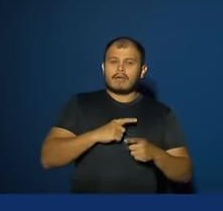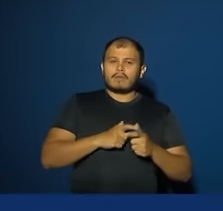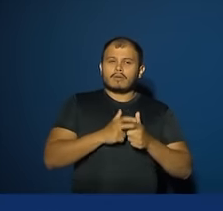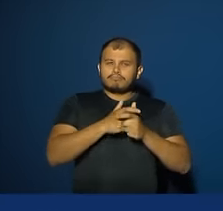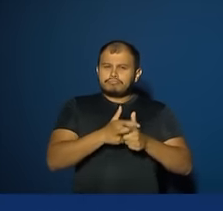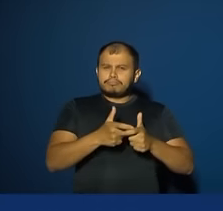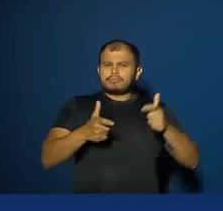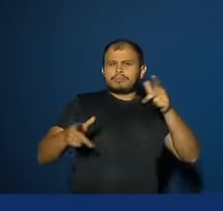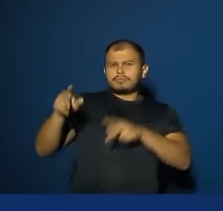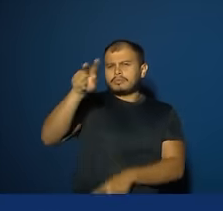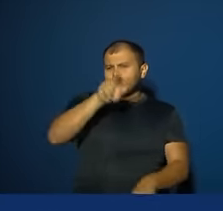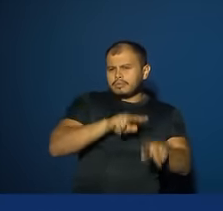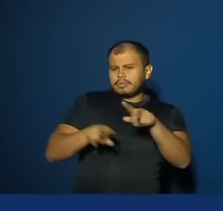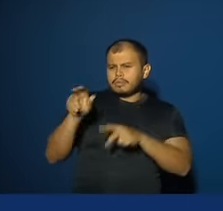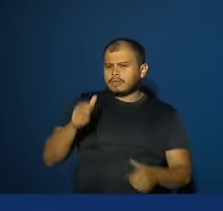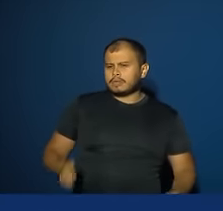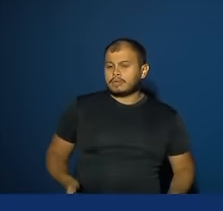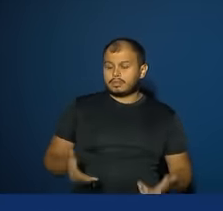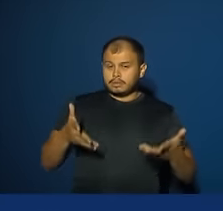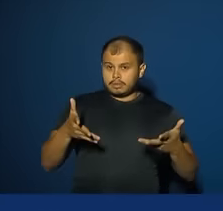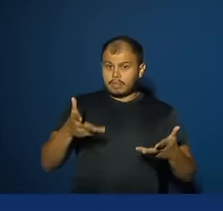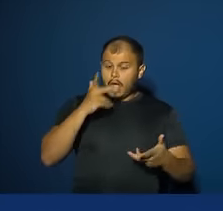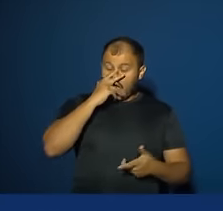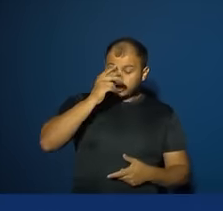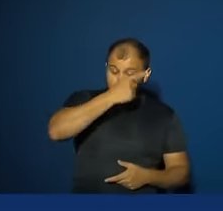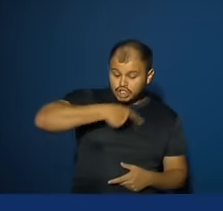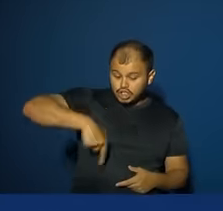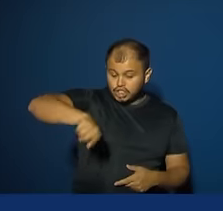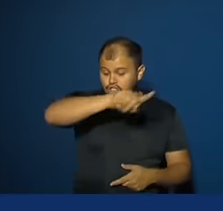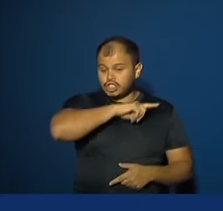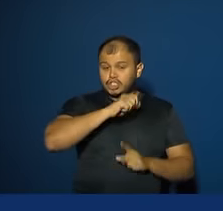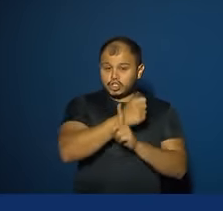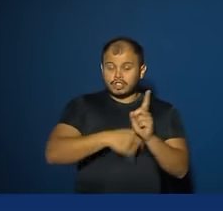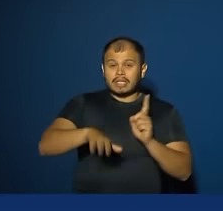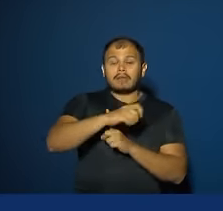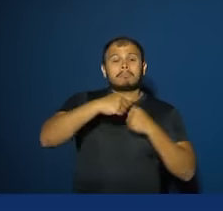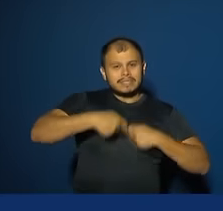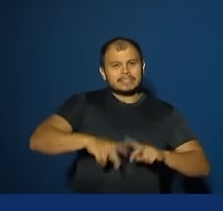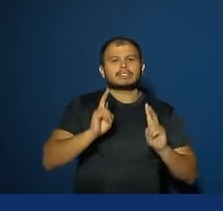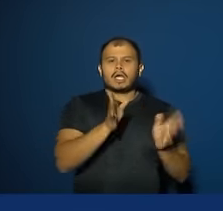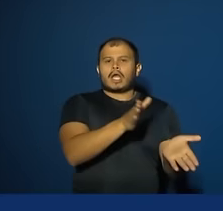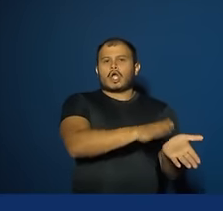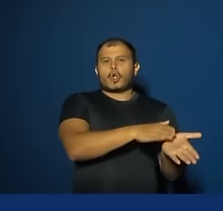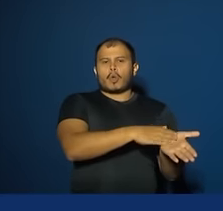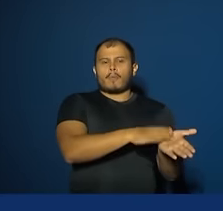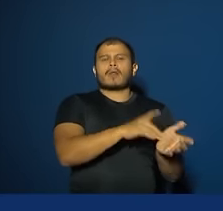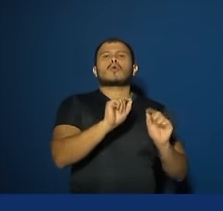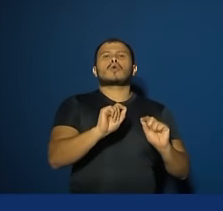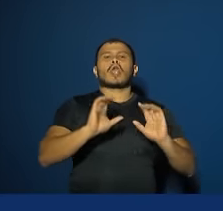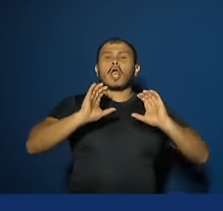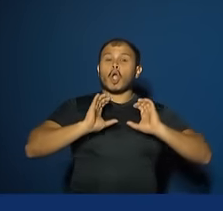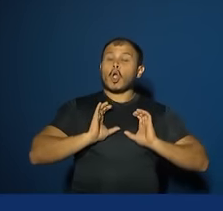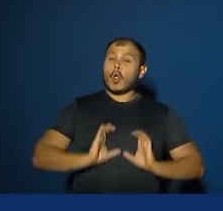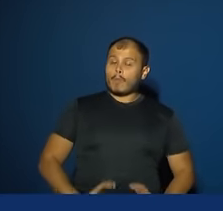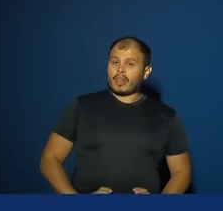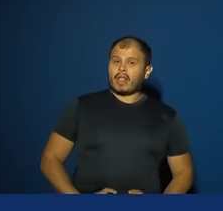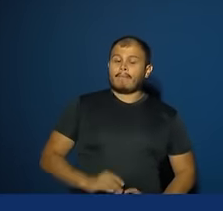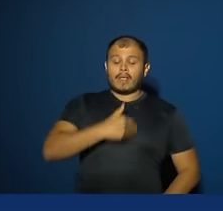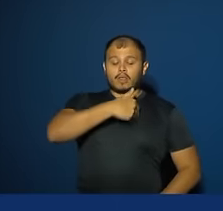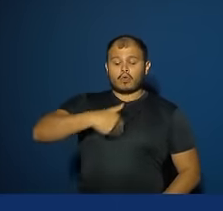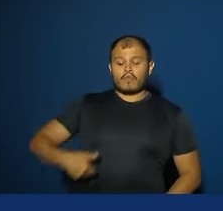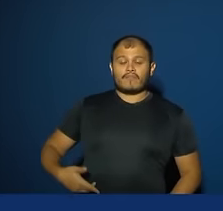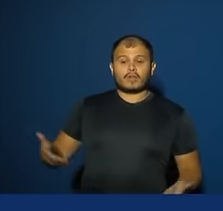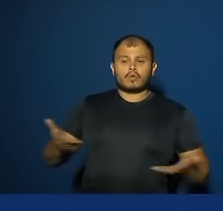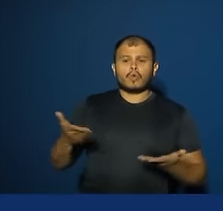que eu acho que a gente enquanto sociedade tem que continuar cobrando é o comportamento do Governo da